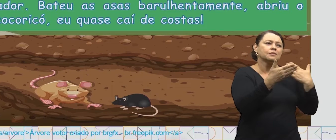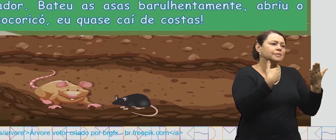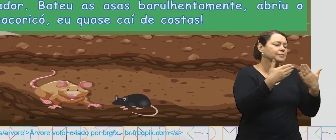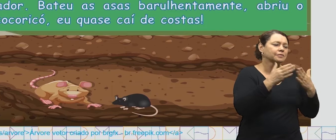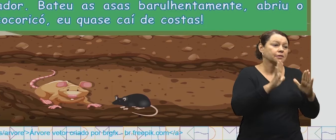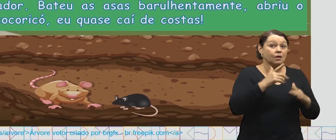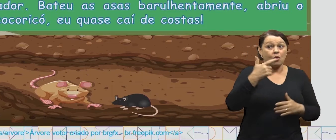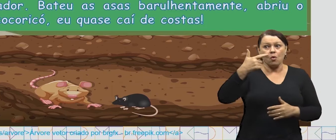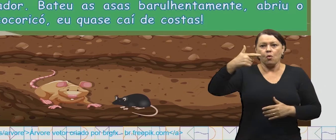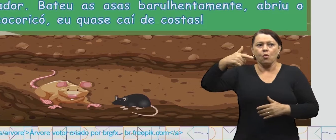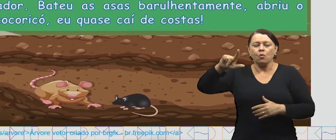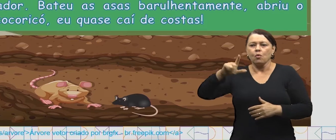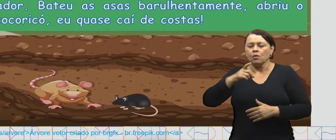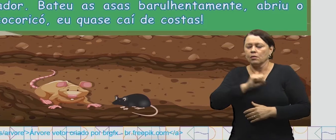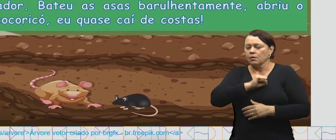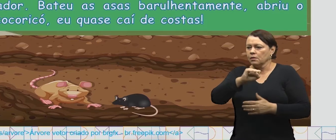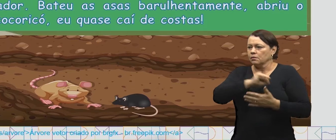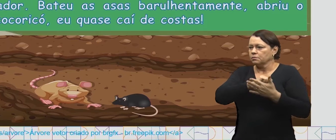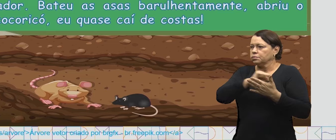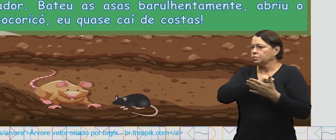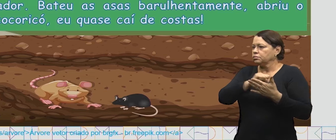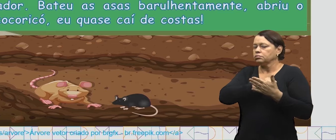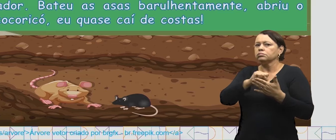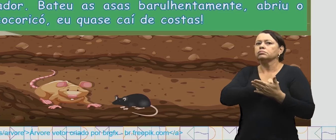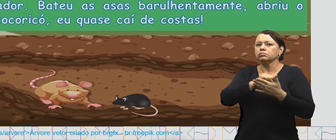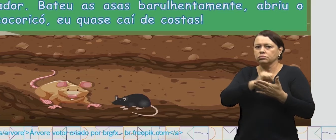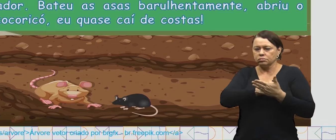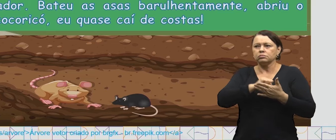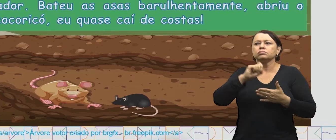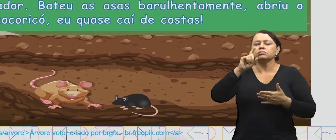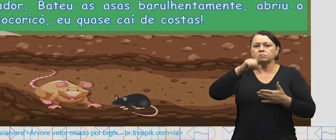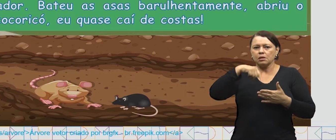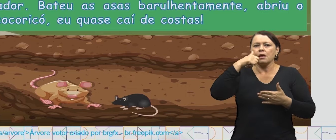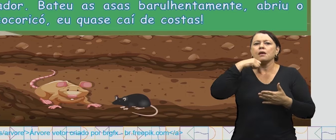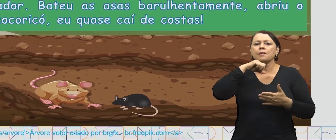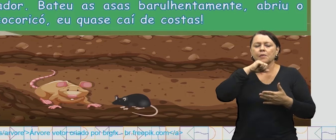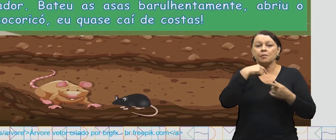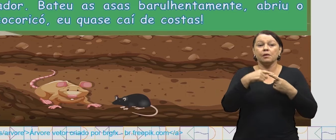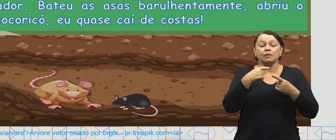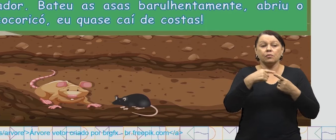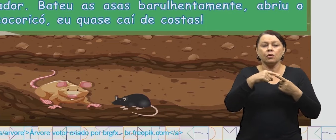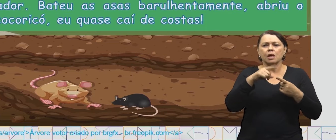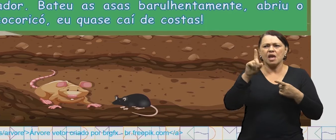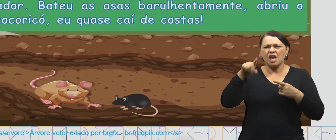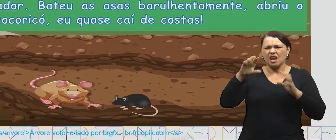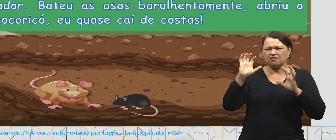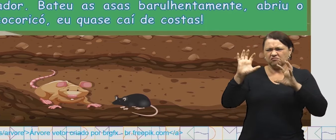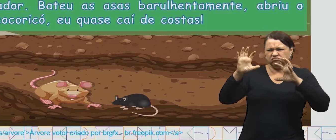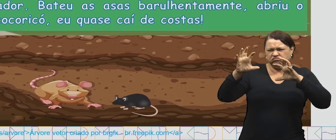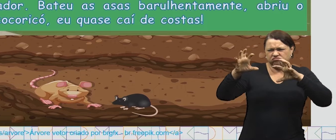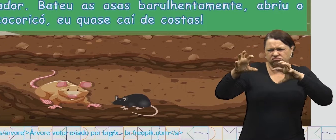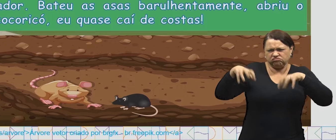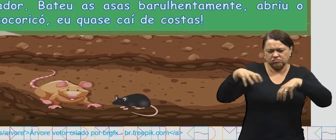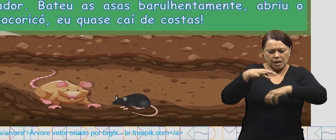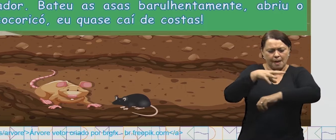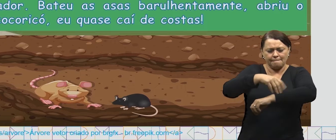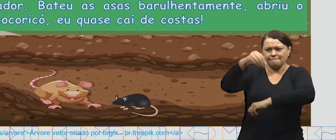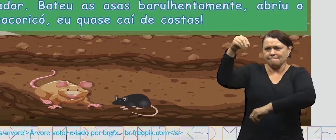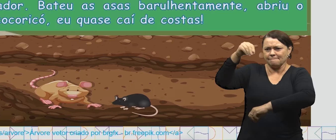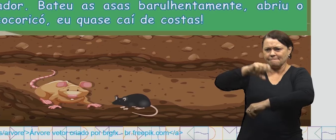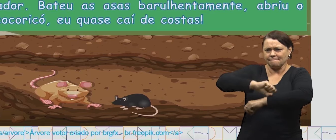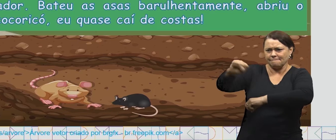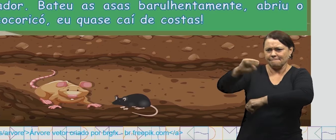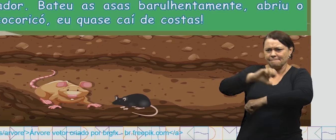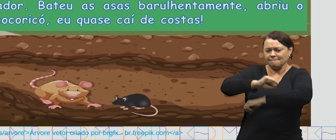continuou. O outro... Ai, que meu coração acelera! O outro era um bicho feroz, de penas azuis